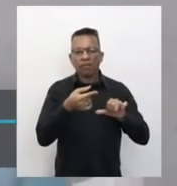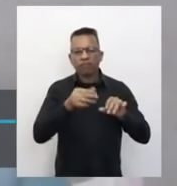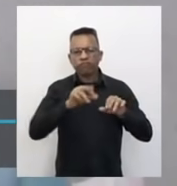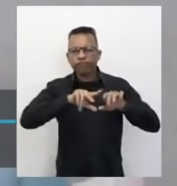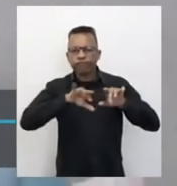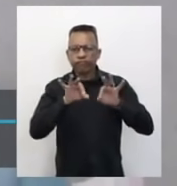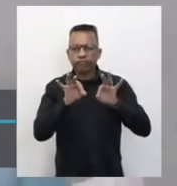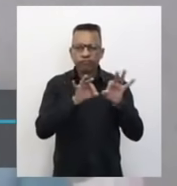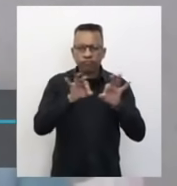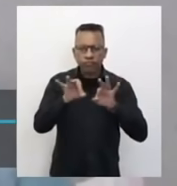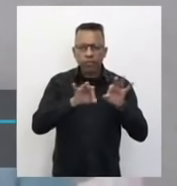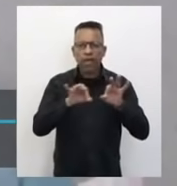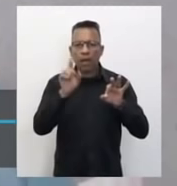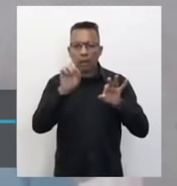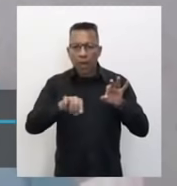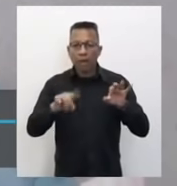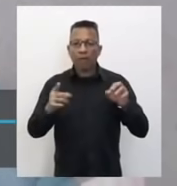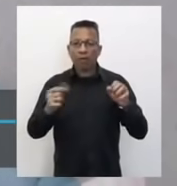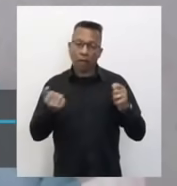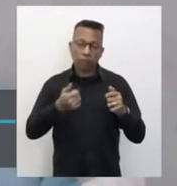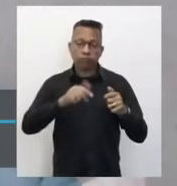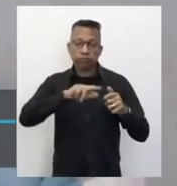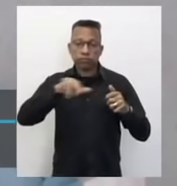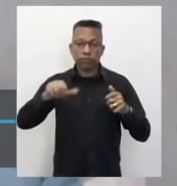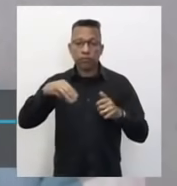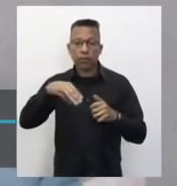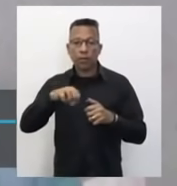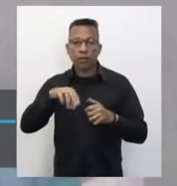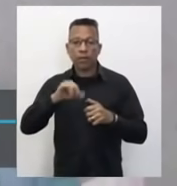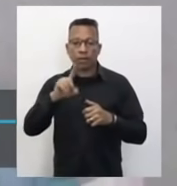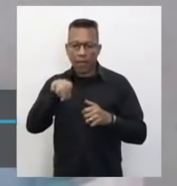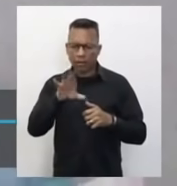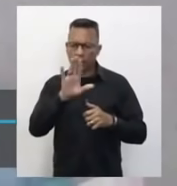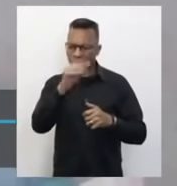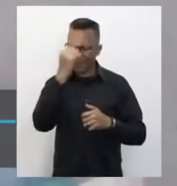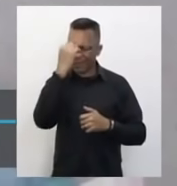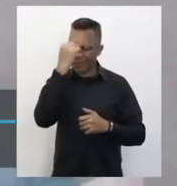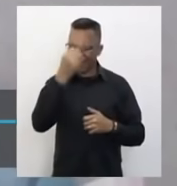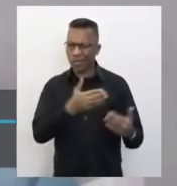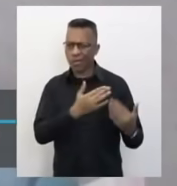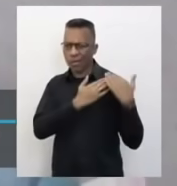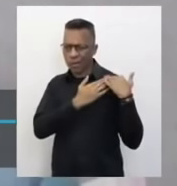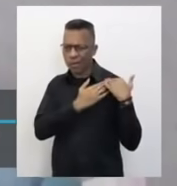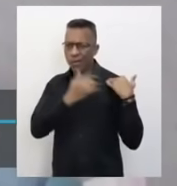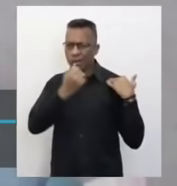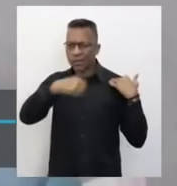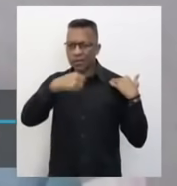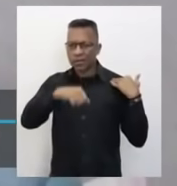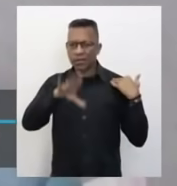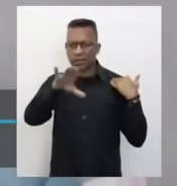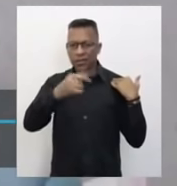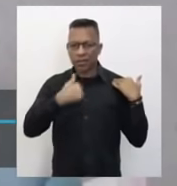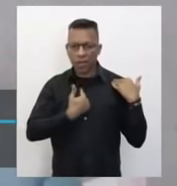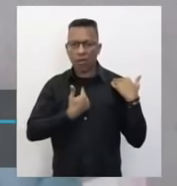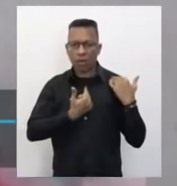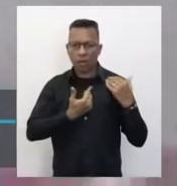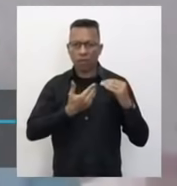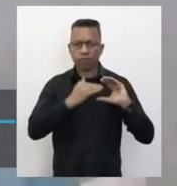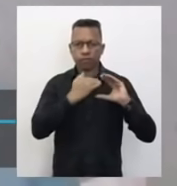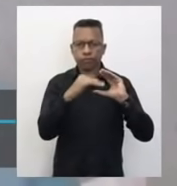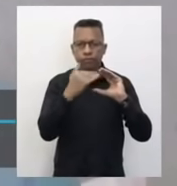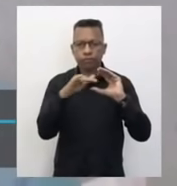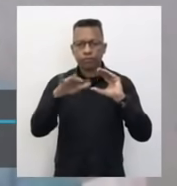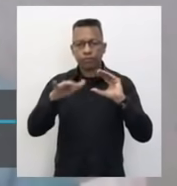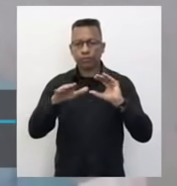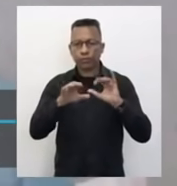que virasse o meme. Tem que ter uma responsabilidade, porque se é um meme com o fim de trazer uma mensagem que,